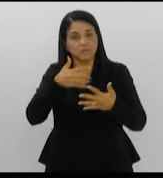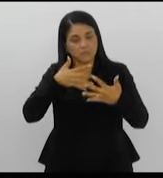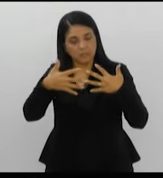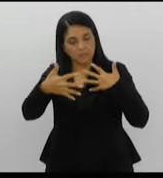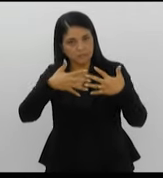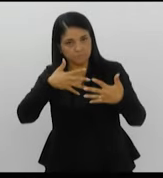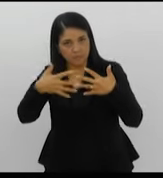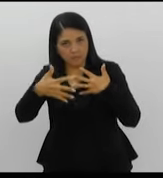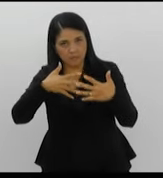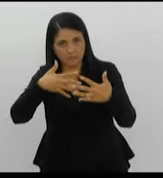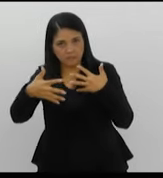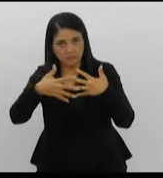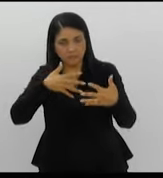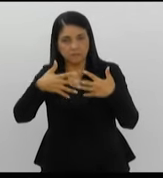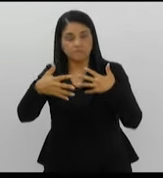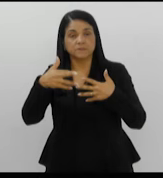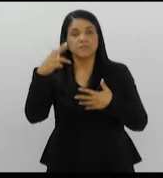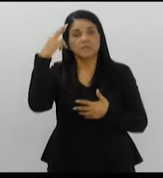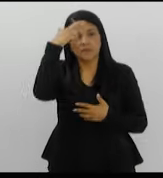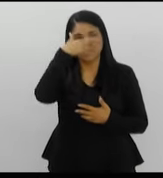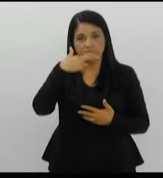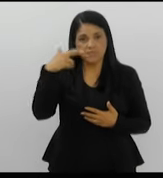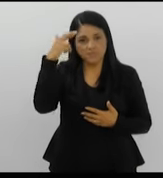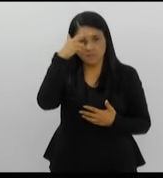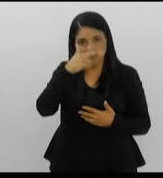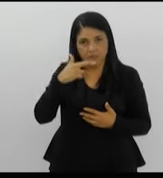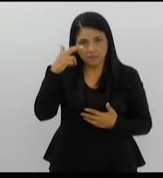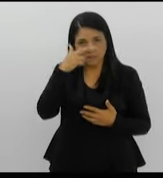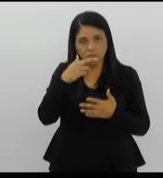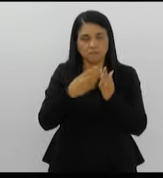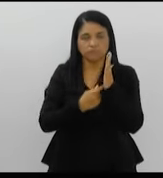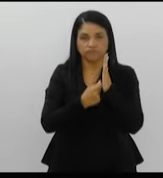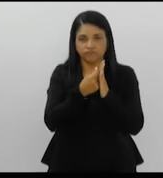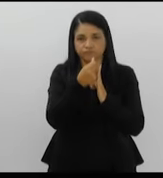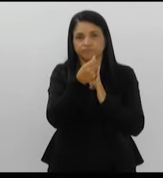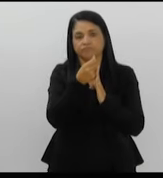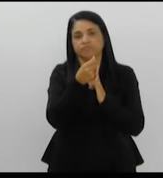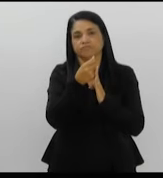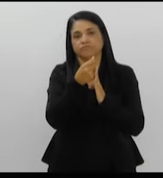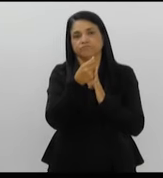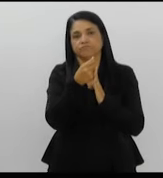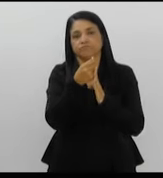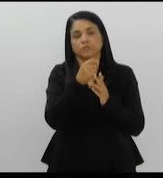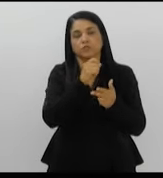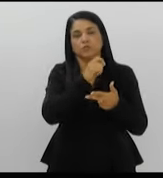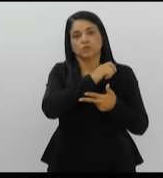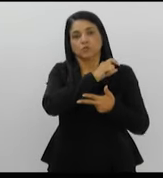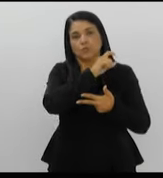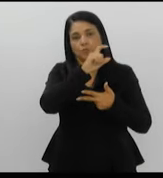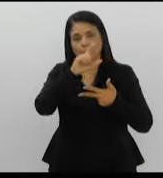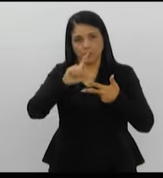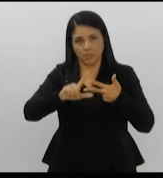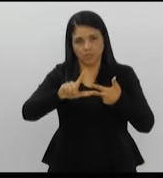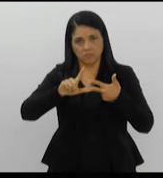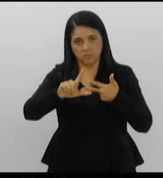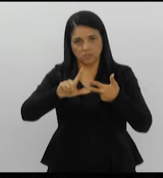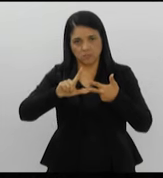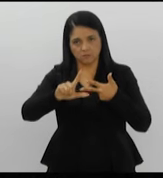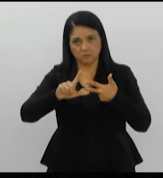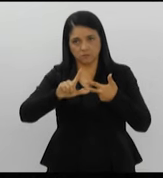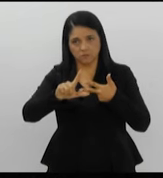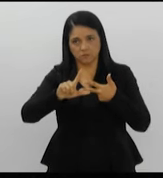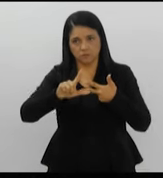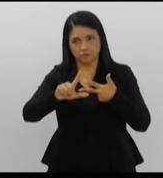transparência e da fiscalização orçamentária que o Poder Legislativo